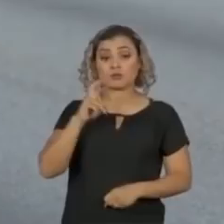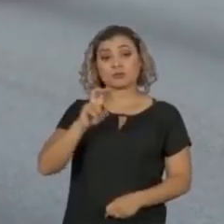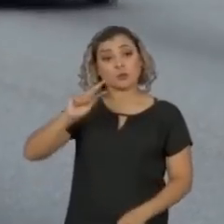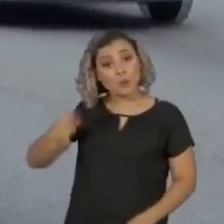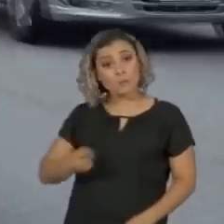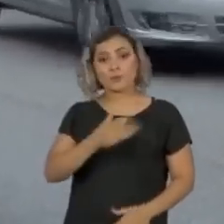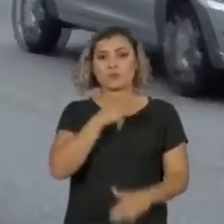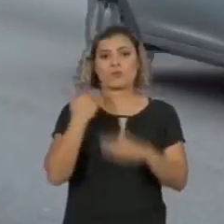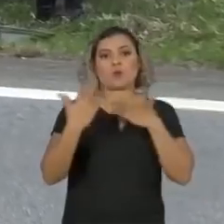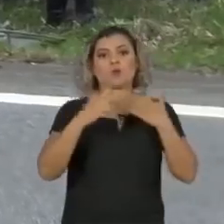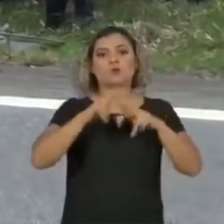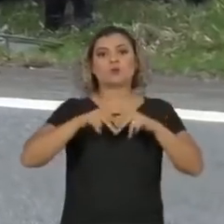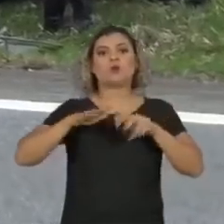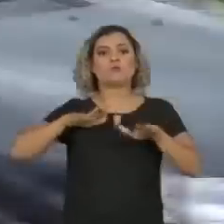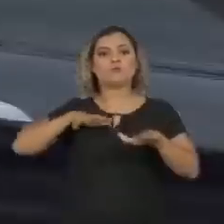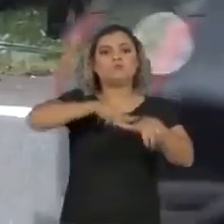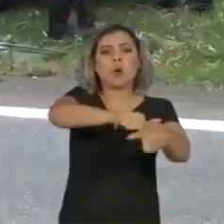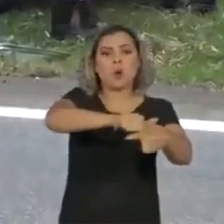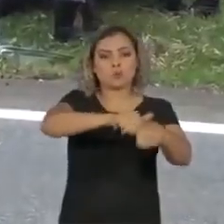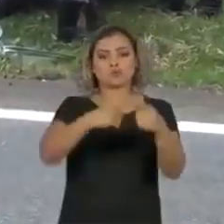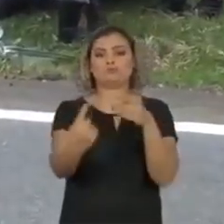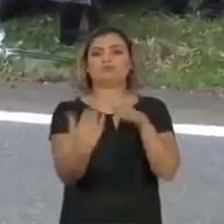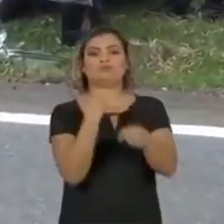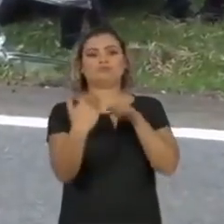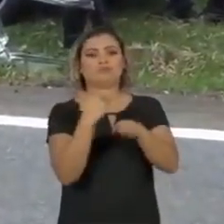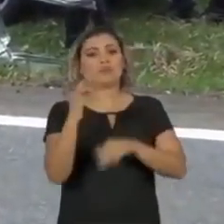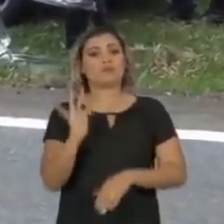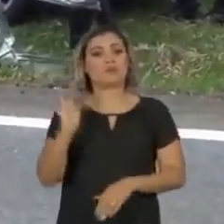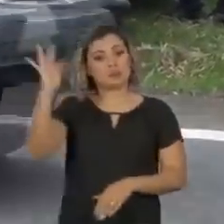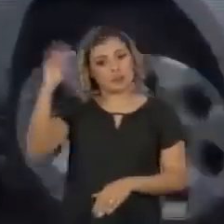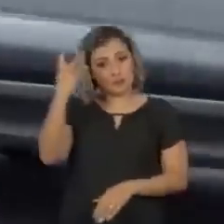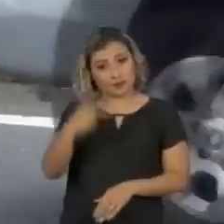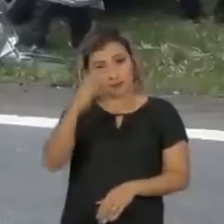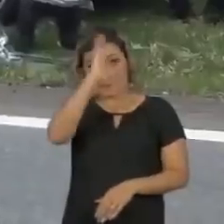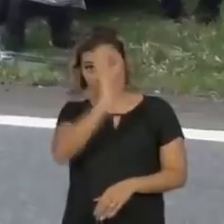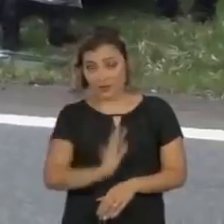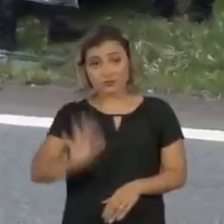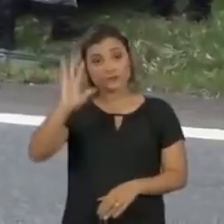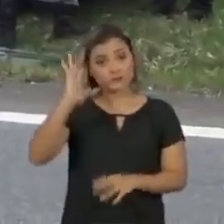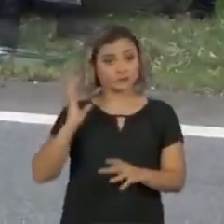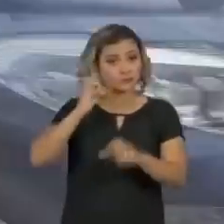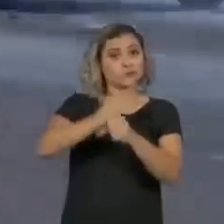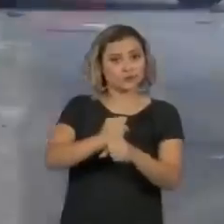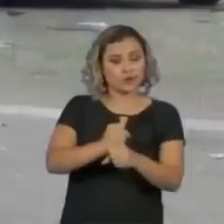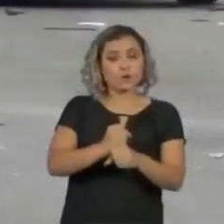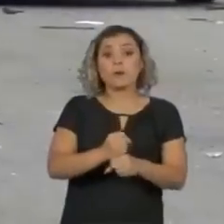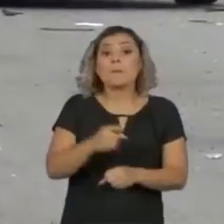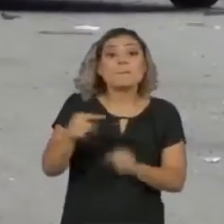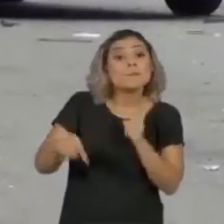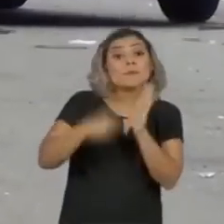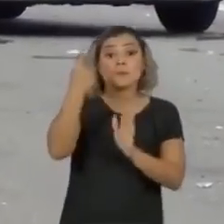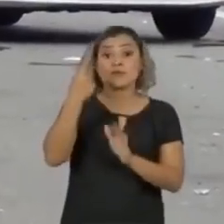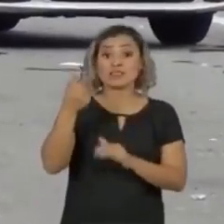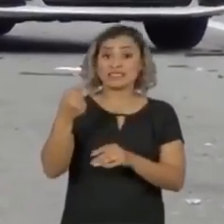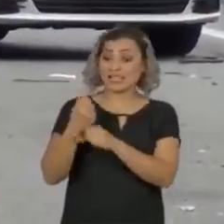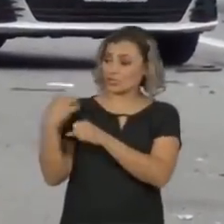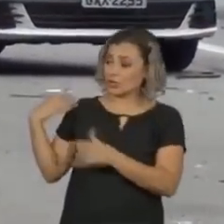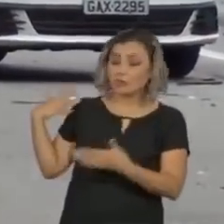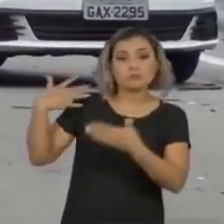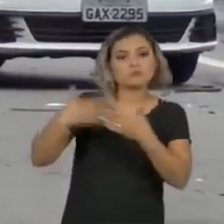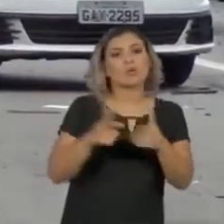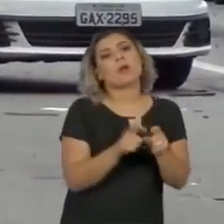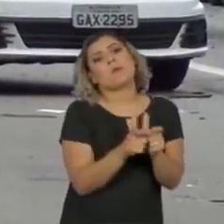mil mortes causadas por acidentes nas rodovias federais no Brasil. Foi a primeira vez em 7 anos que houve